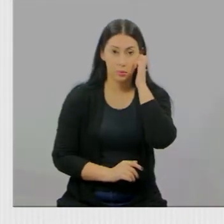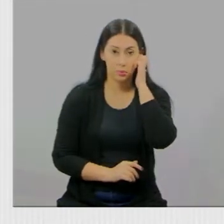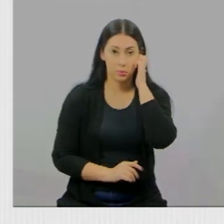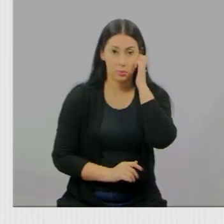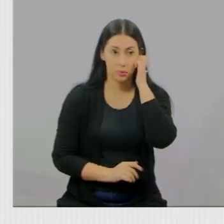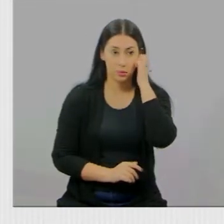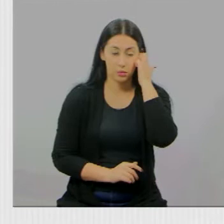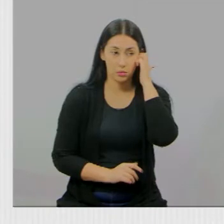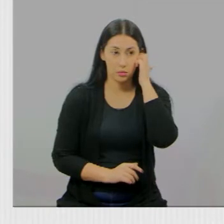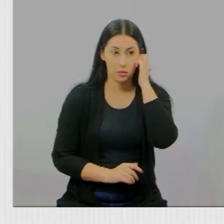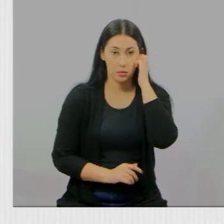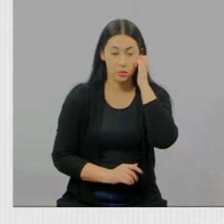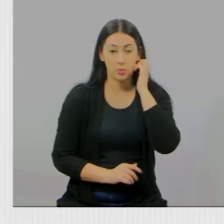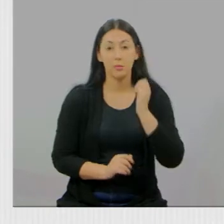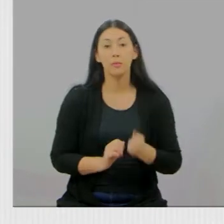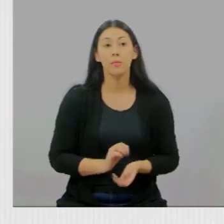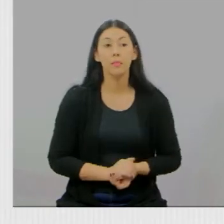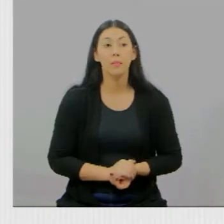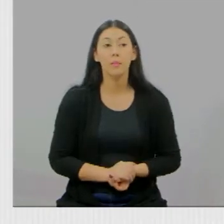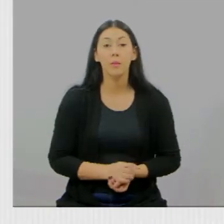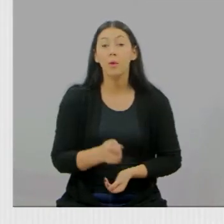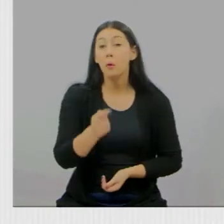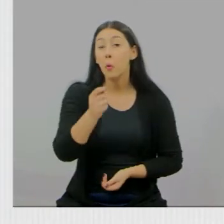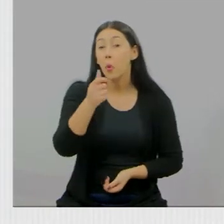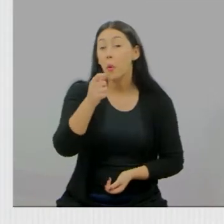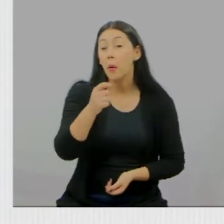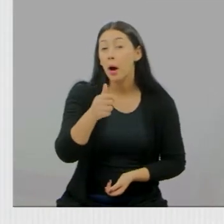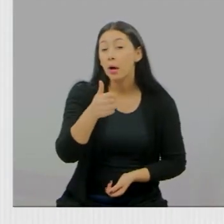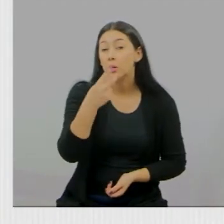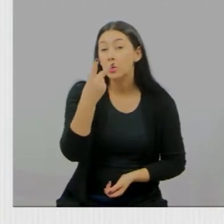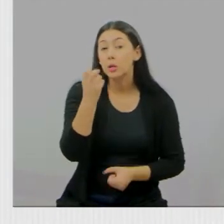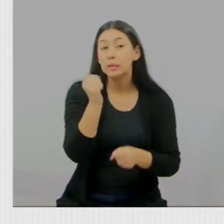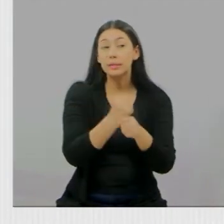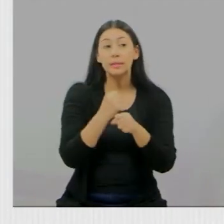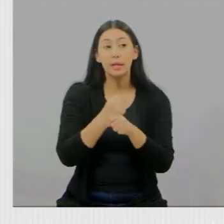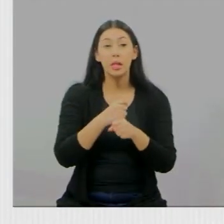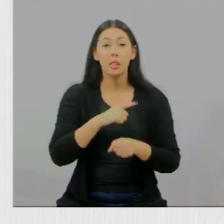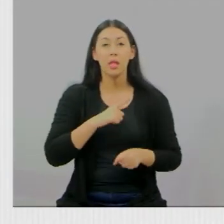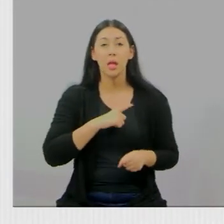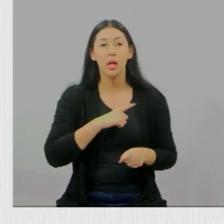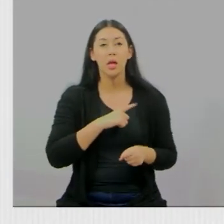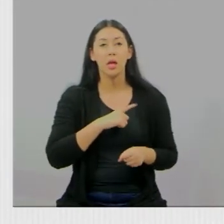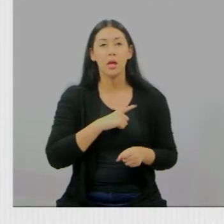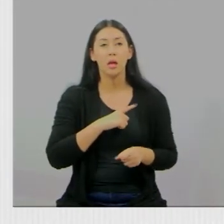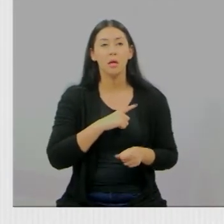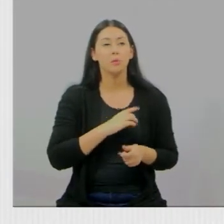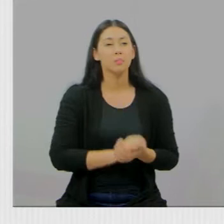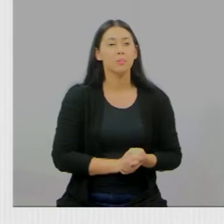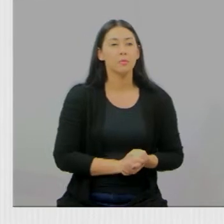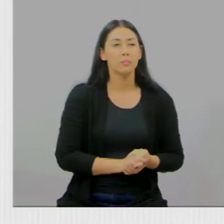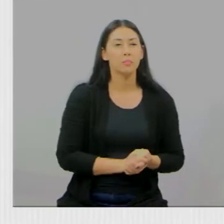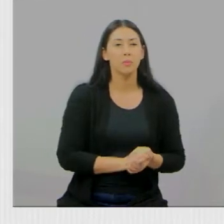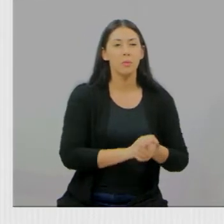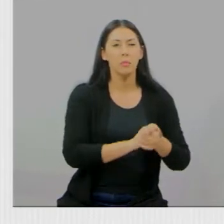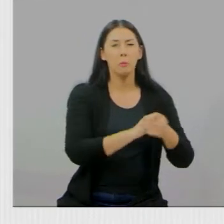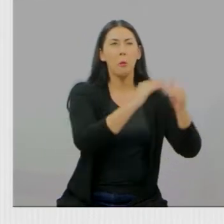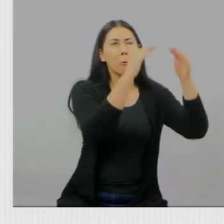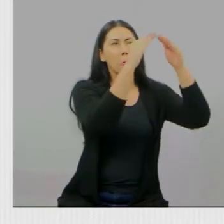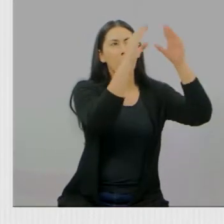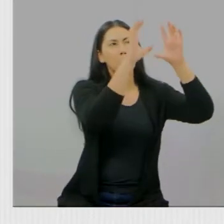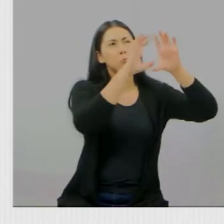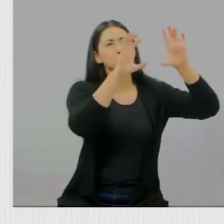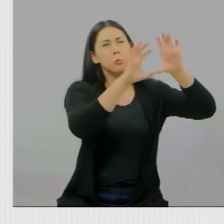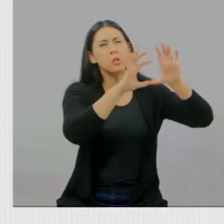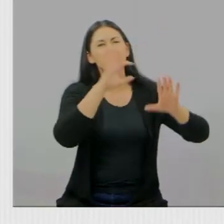está há quase 2 anos com uma colmeia ali. O que que fizeram? Não tem